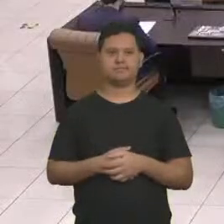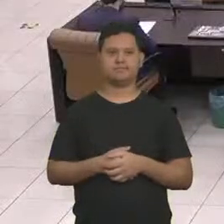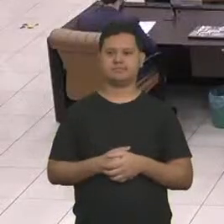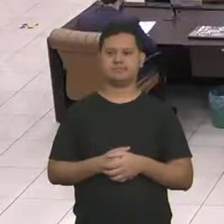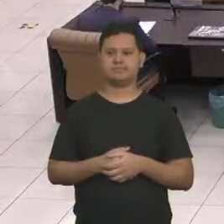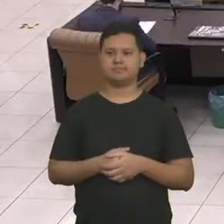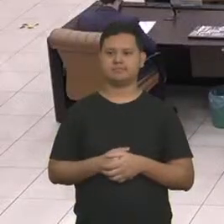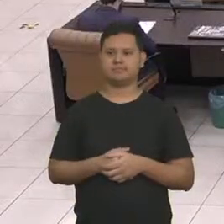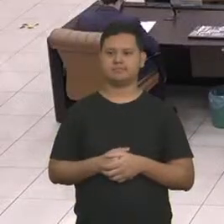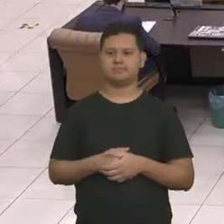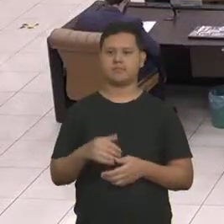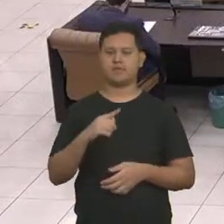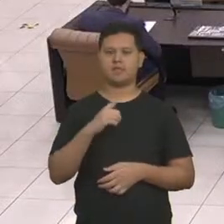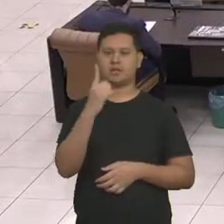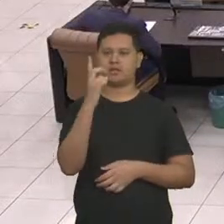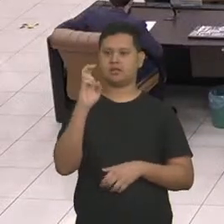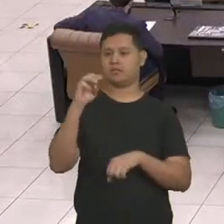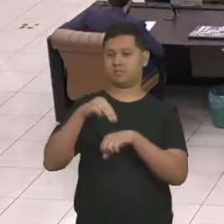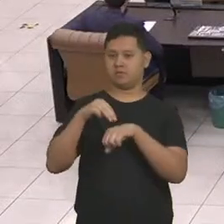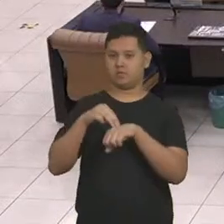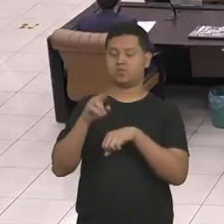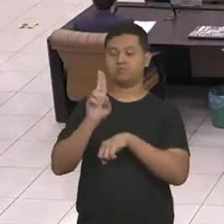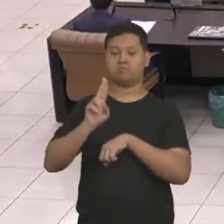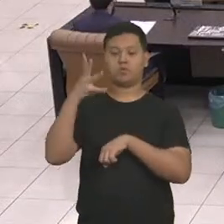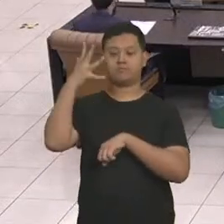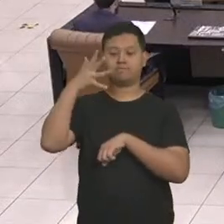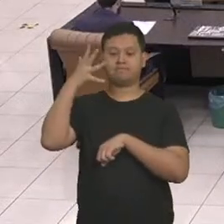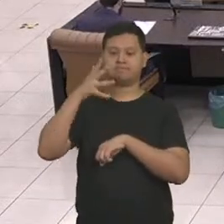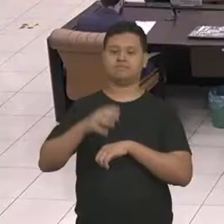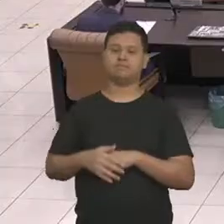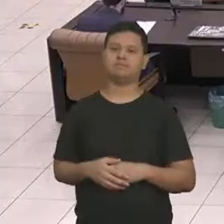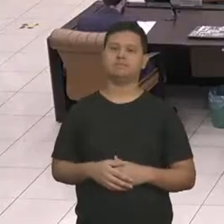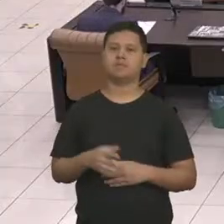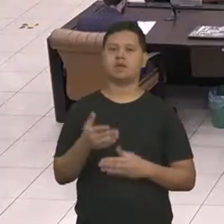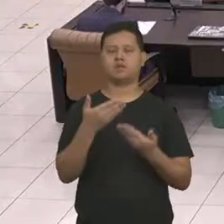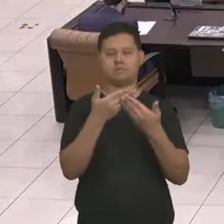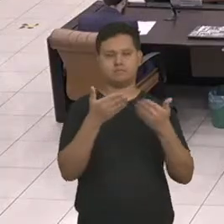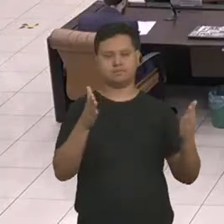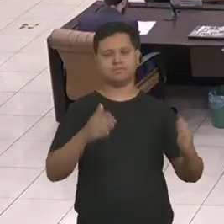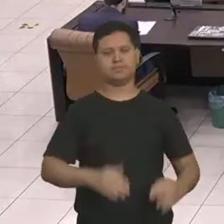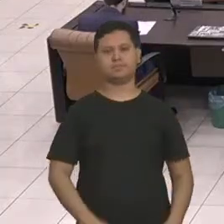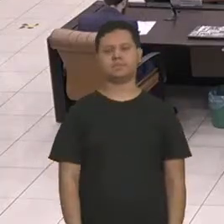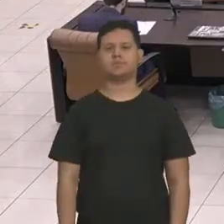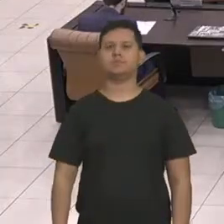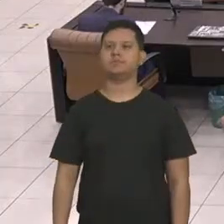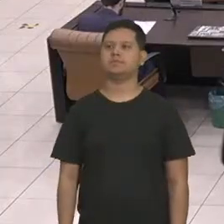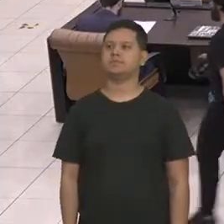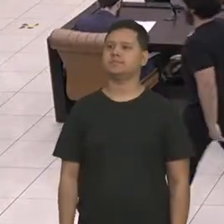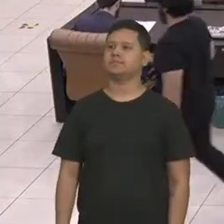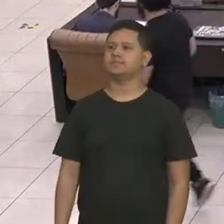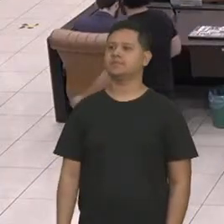O senhor tem 15 minutos para fazer uso da tribuna. Fique à vontade.